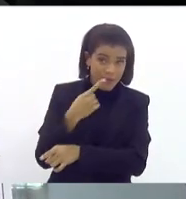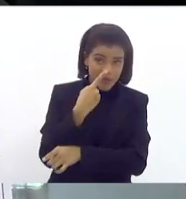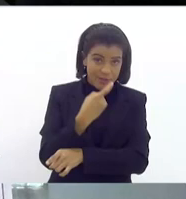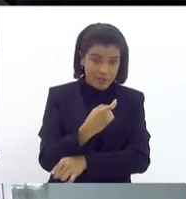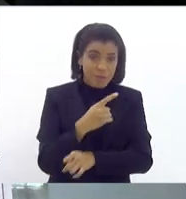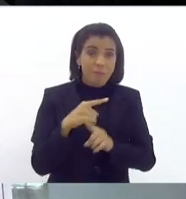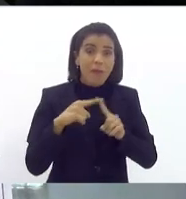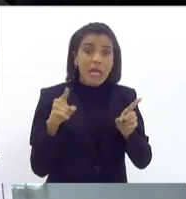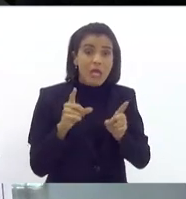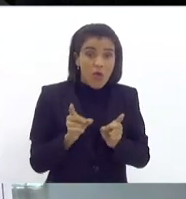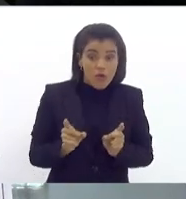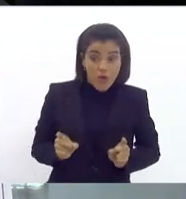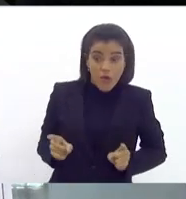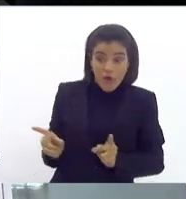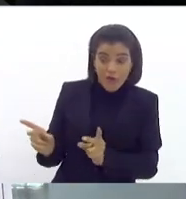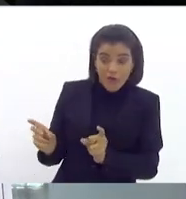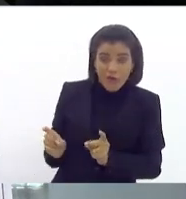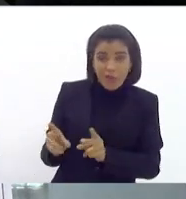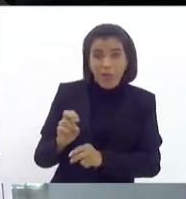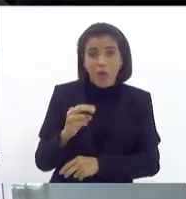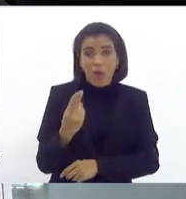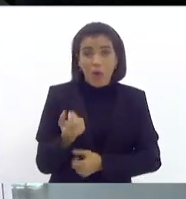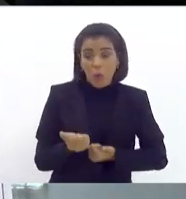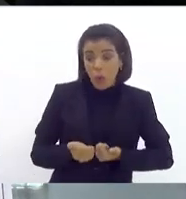vou vendê-lo, doá-lo,